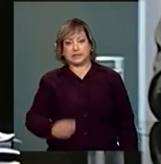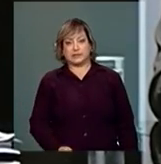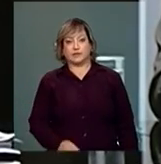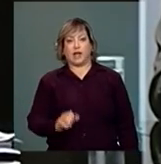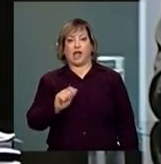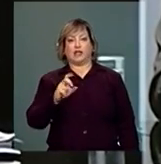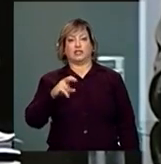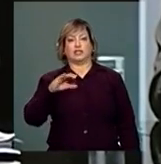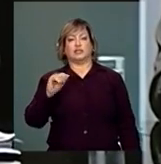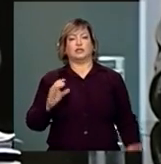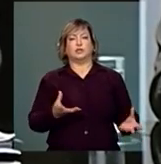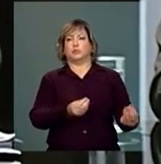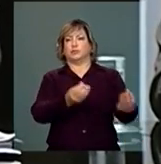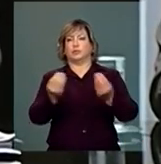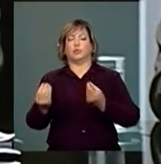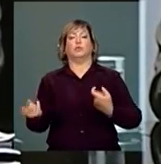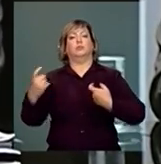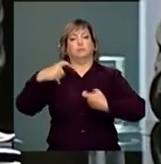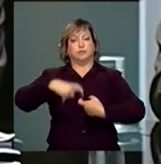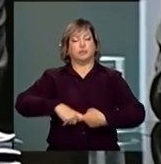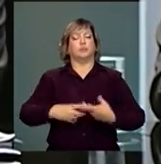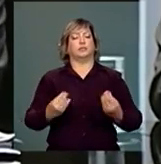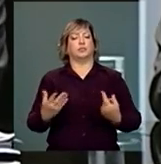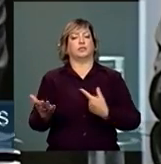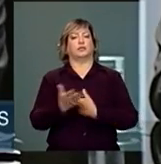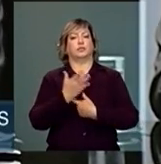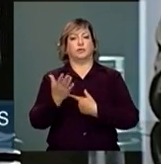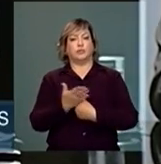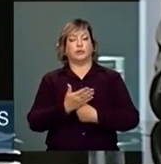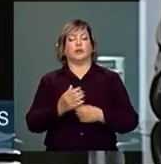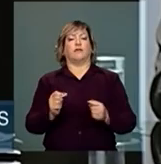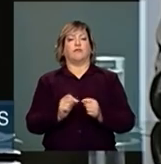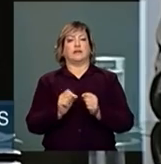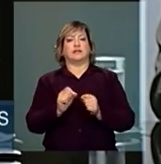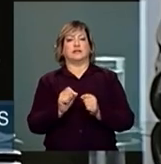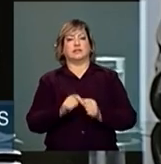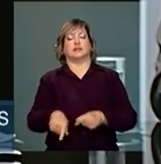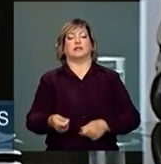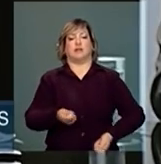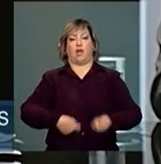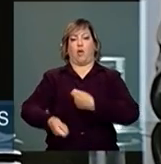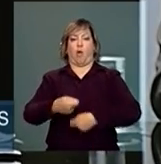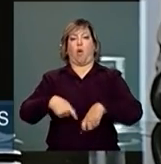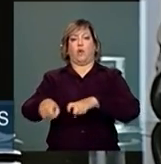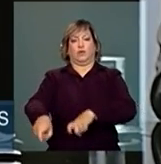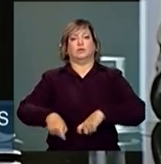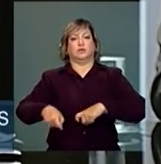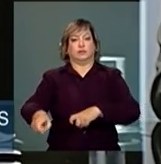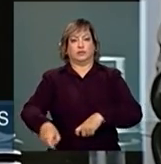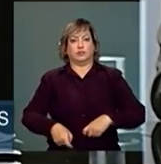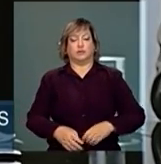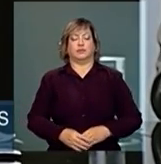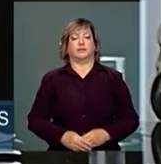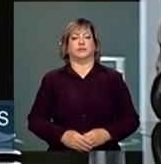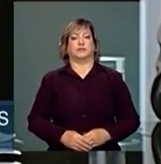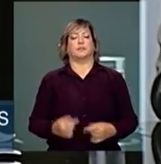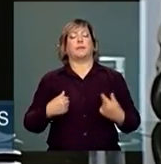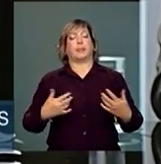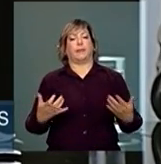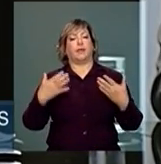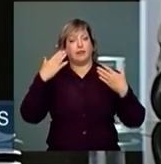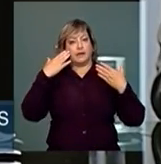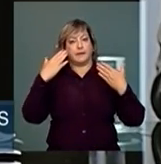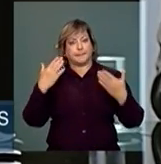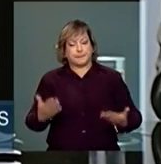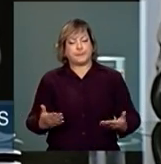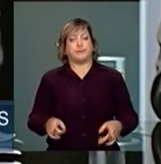grande, integrada, de parceiros, de apoiadores que nos ajudam a fazer o agronegócio. Quero agradecer